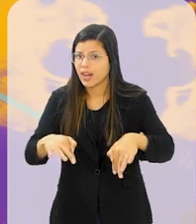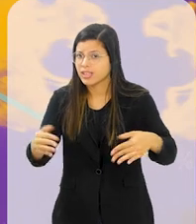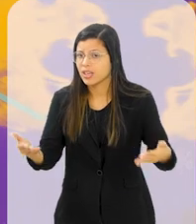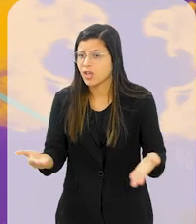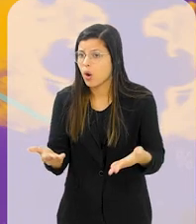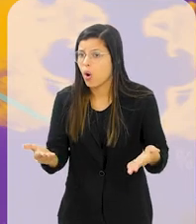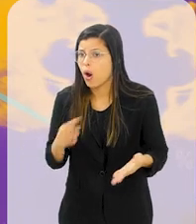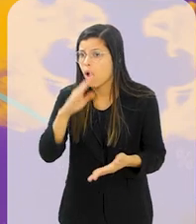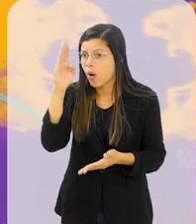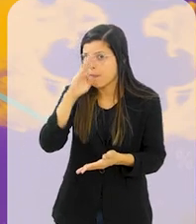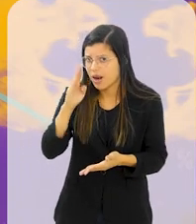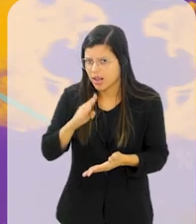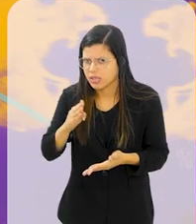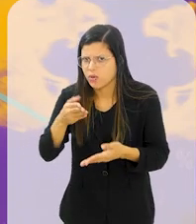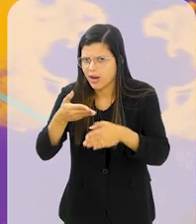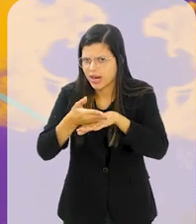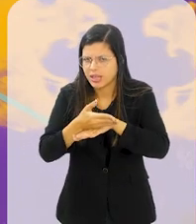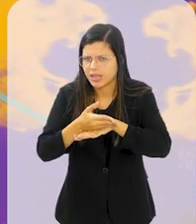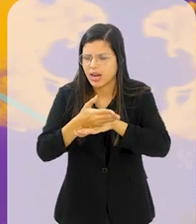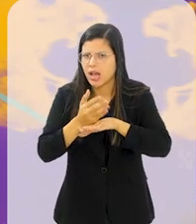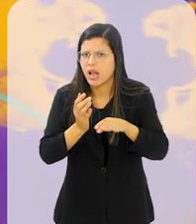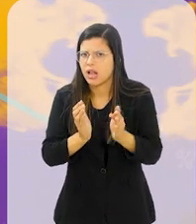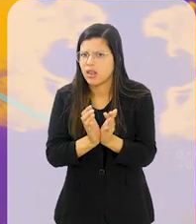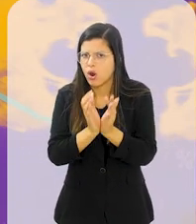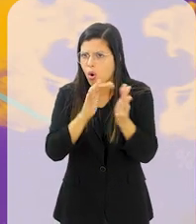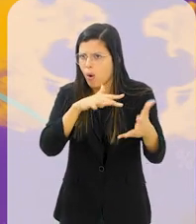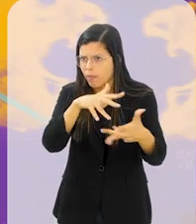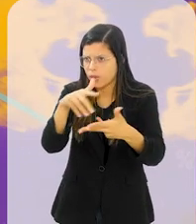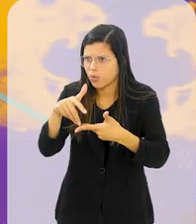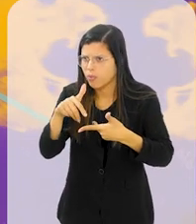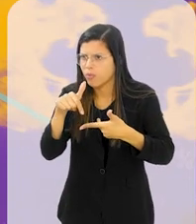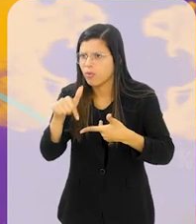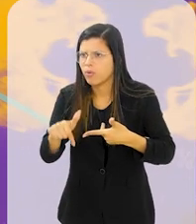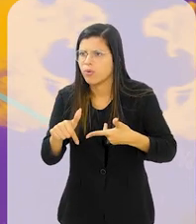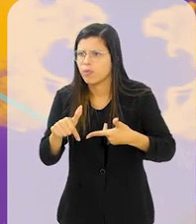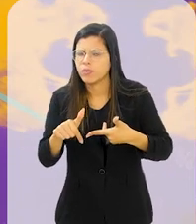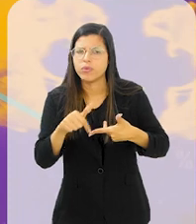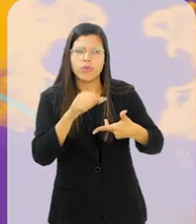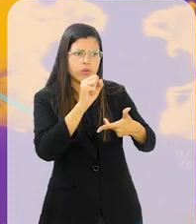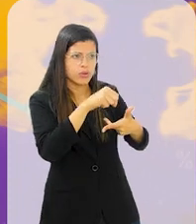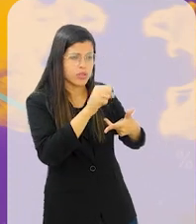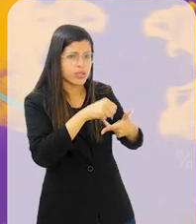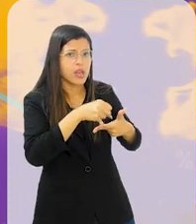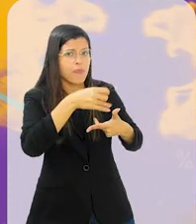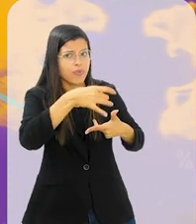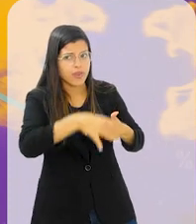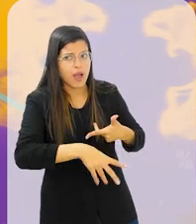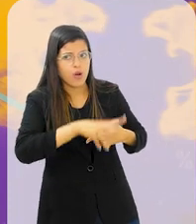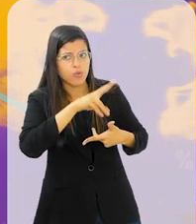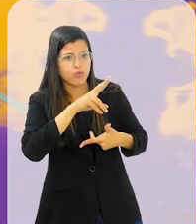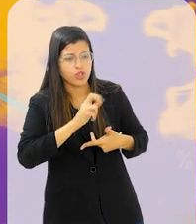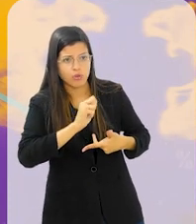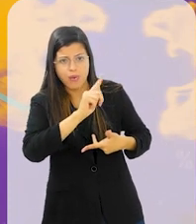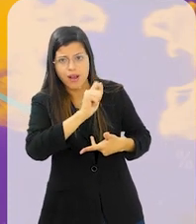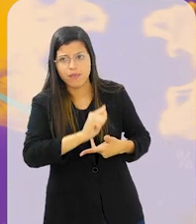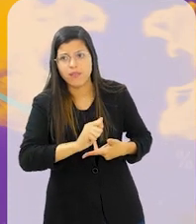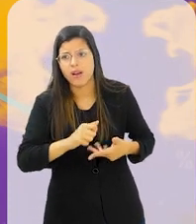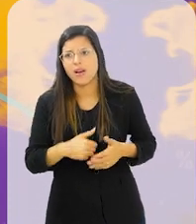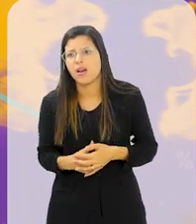agora, o Brasil estaria na Copa do Mundo dos Estados Unidos, México e Canadá? Estaria. Na última vaga. Na